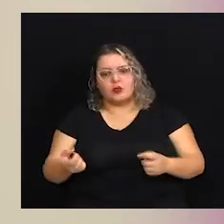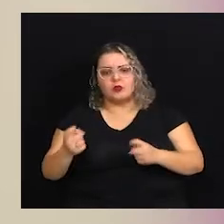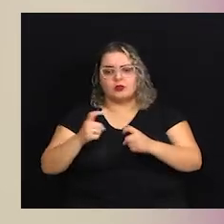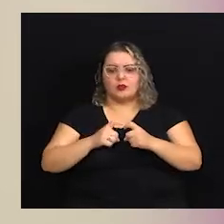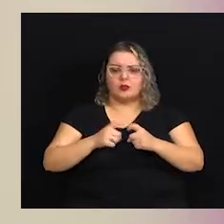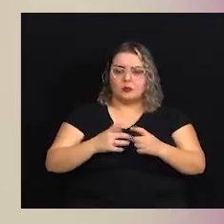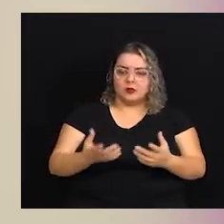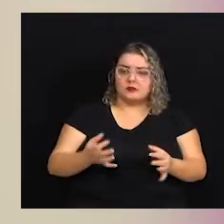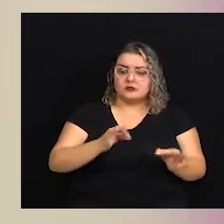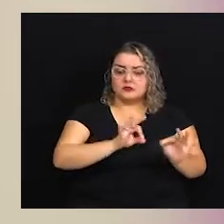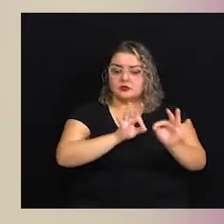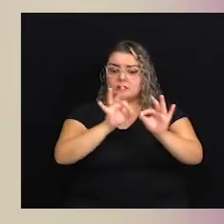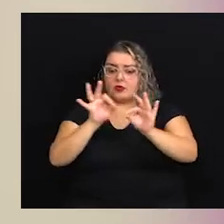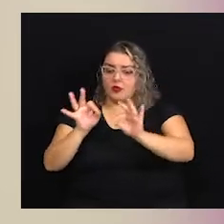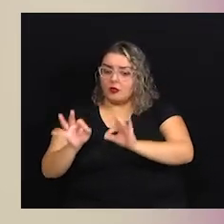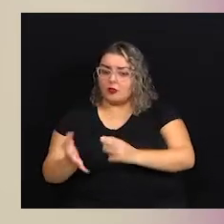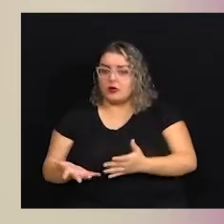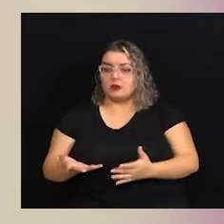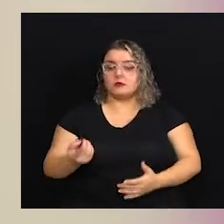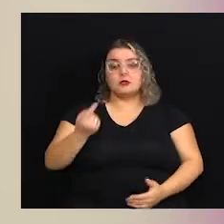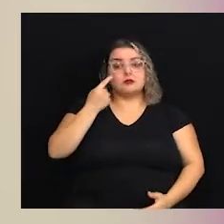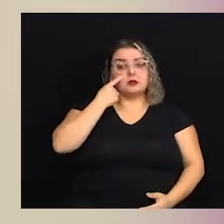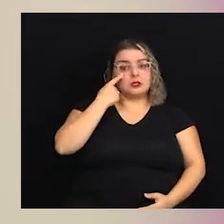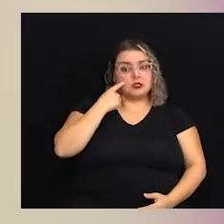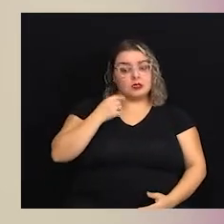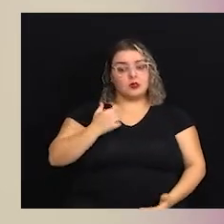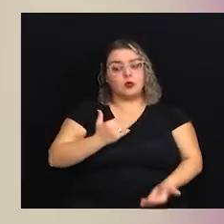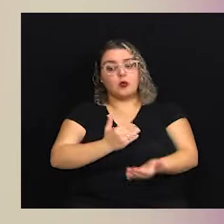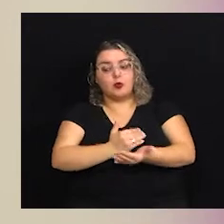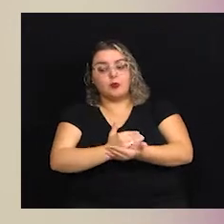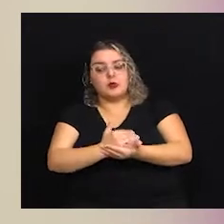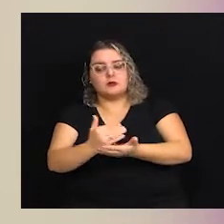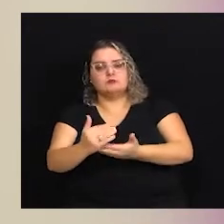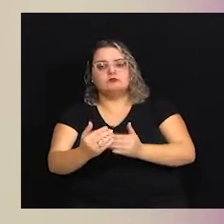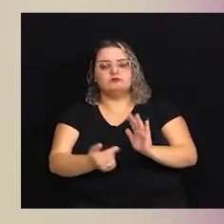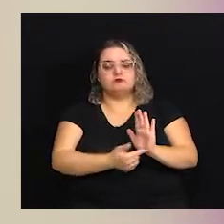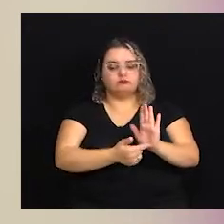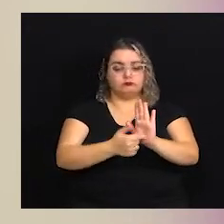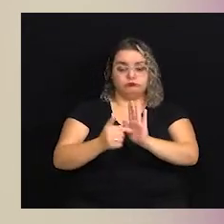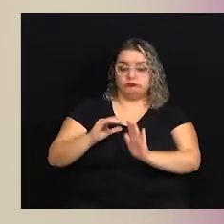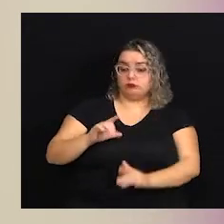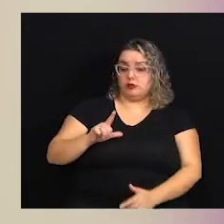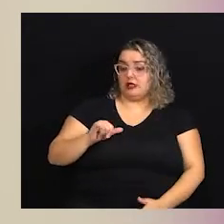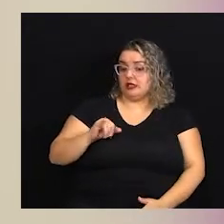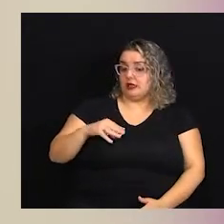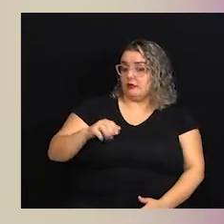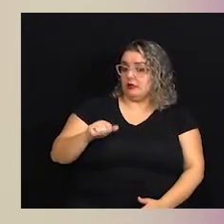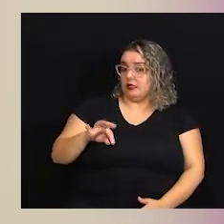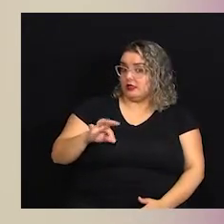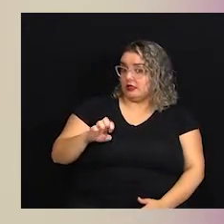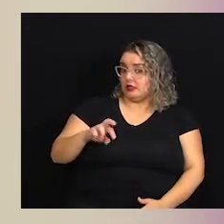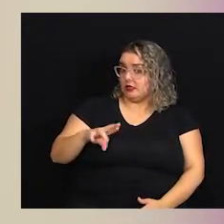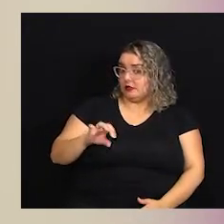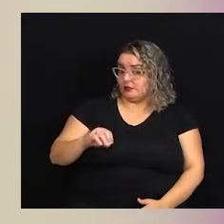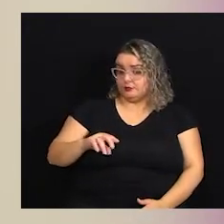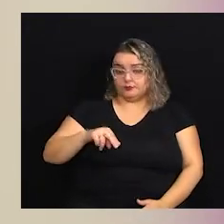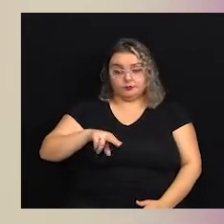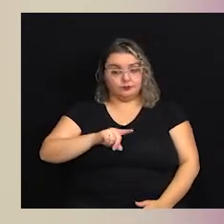no médico, começar a fazer o acompanhamento para ver, será que eu já estou tendo manifestações de climatério ou